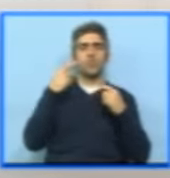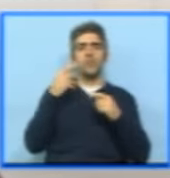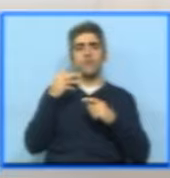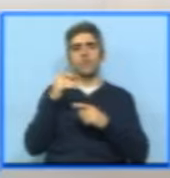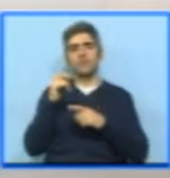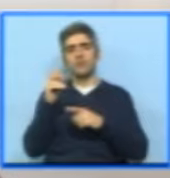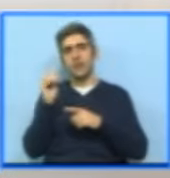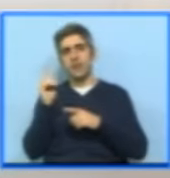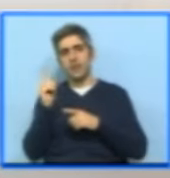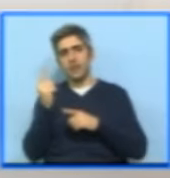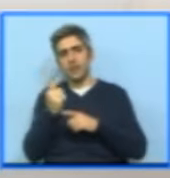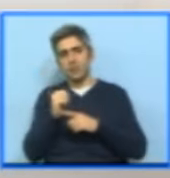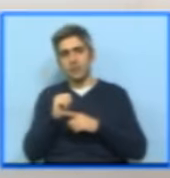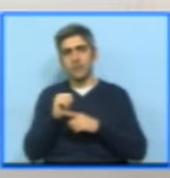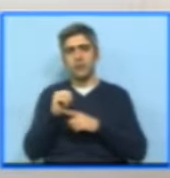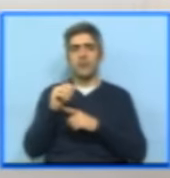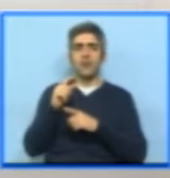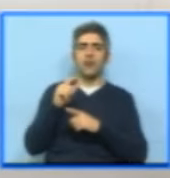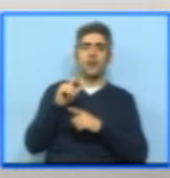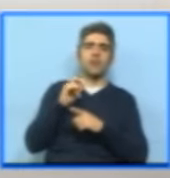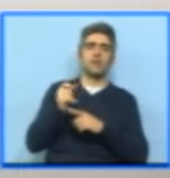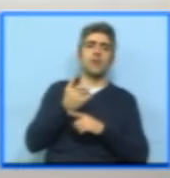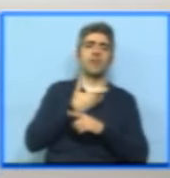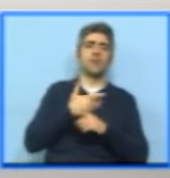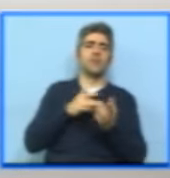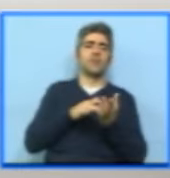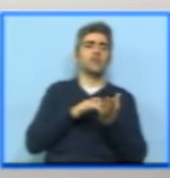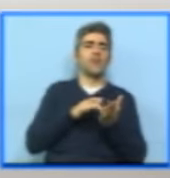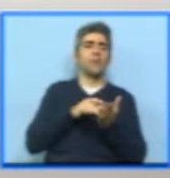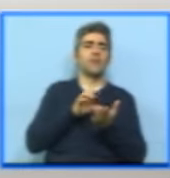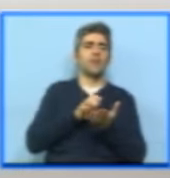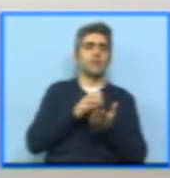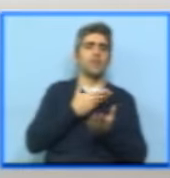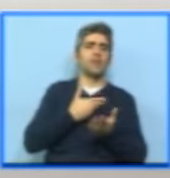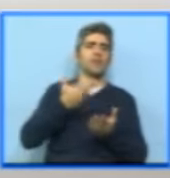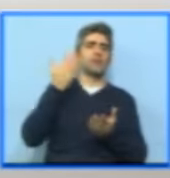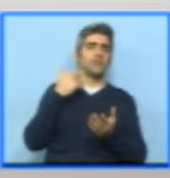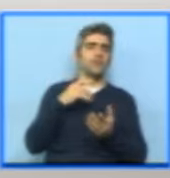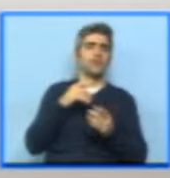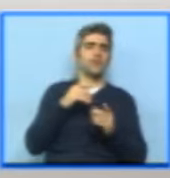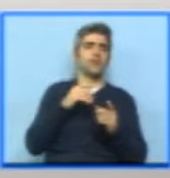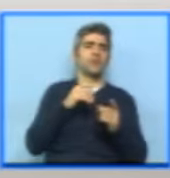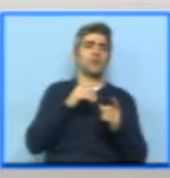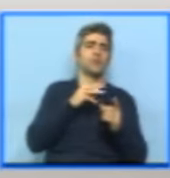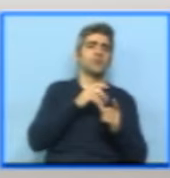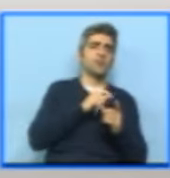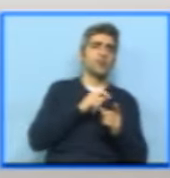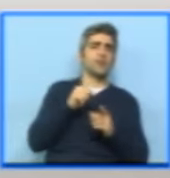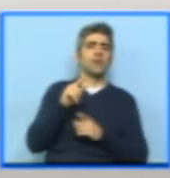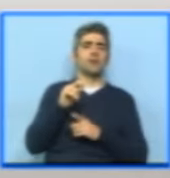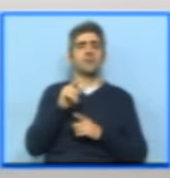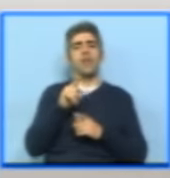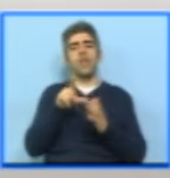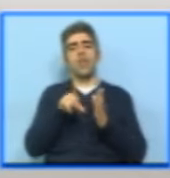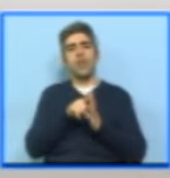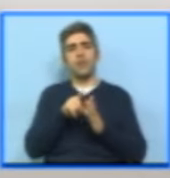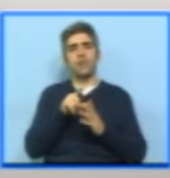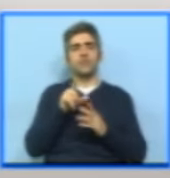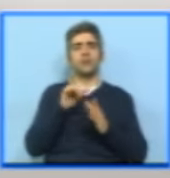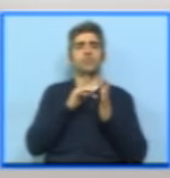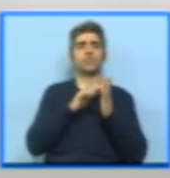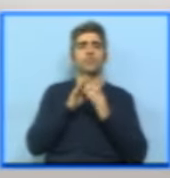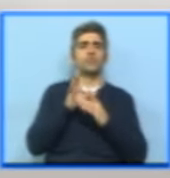o Elias, não é? Bem, representa o Antigo Testamento, não é? O Moisés e o Elias é a lei e os profetas. Portanto, Jesus como que vem completar